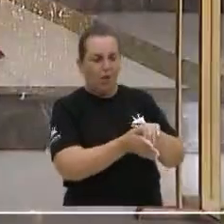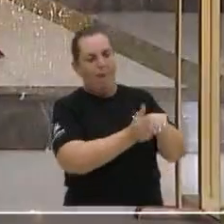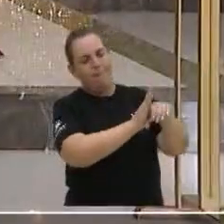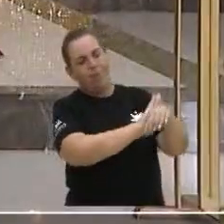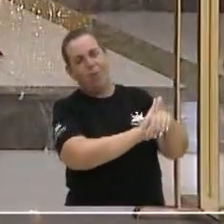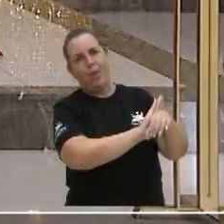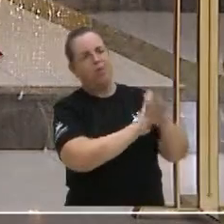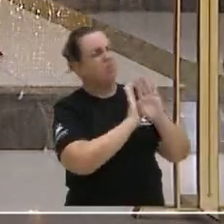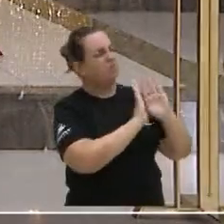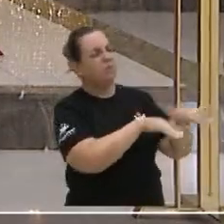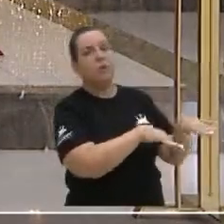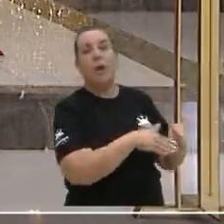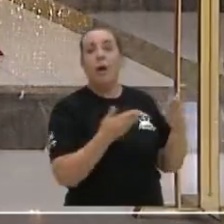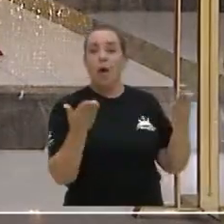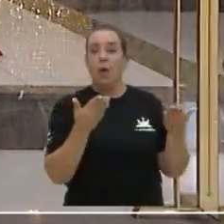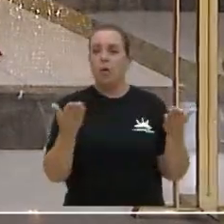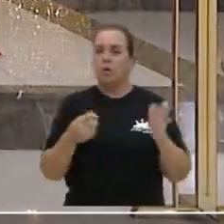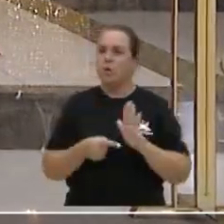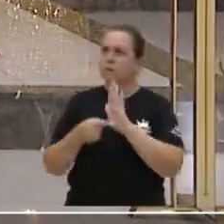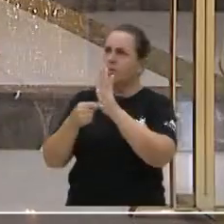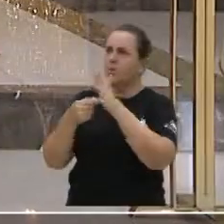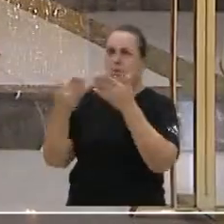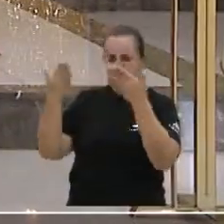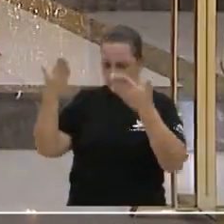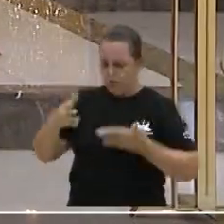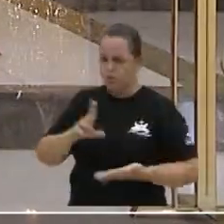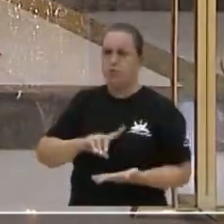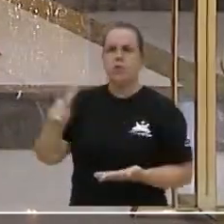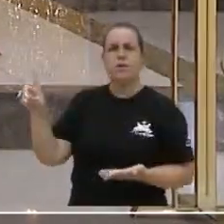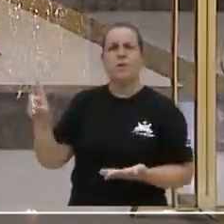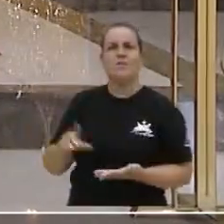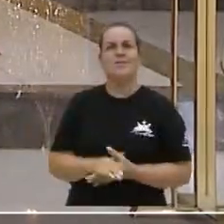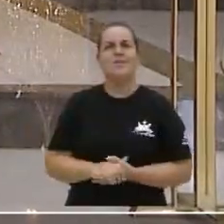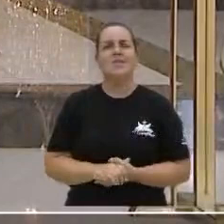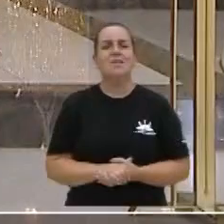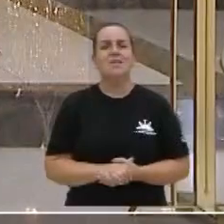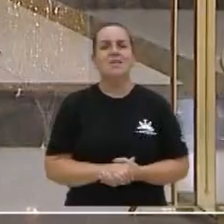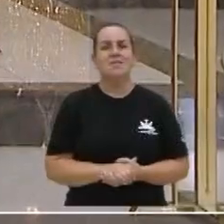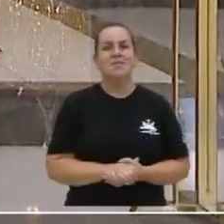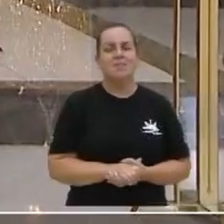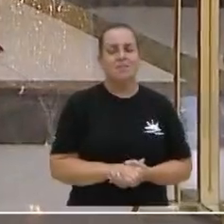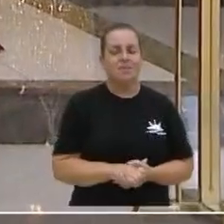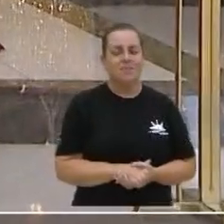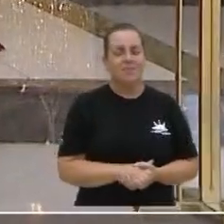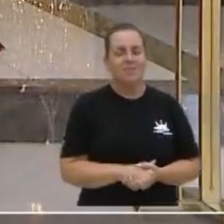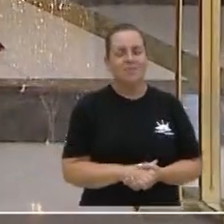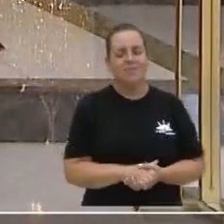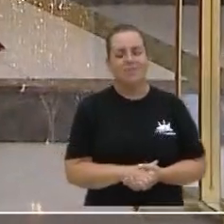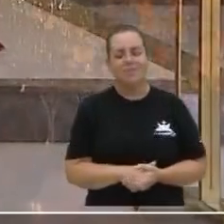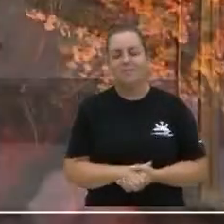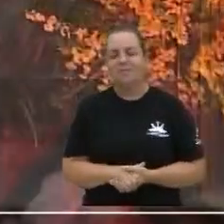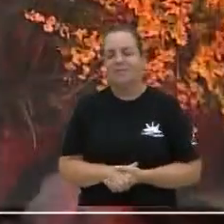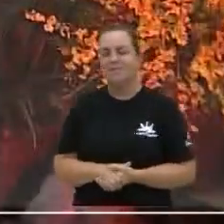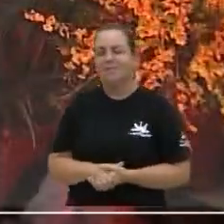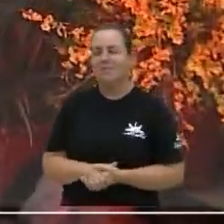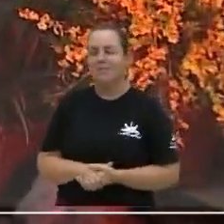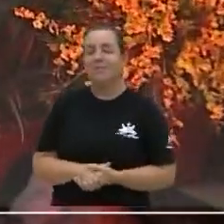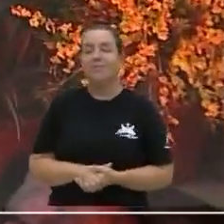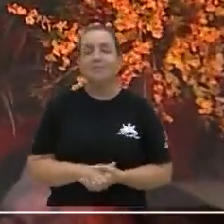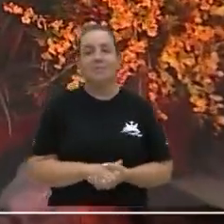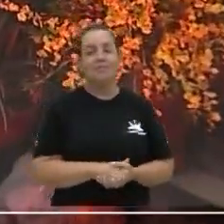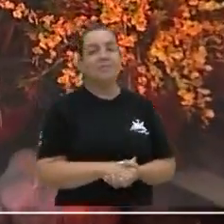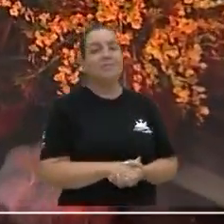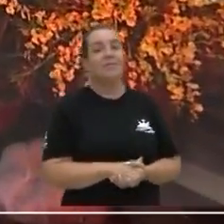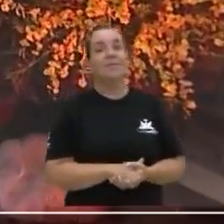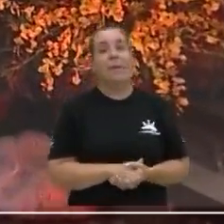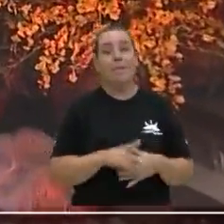Agora é hora de você se apresentar diante de Deus. Da minha história, pedras vão